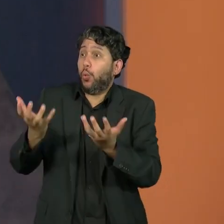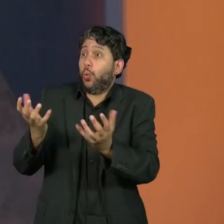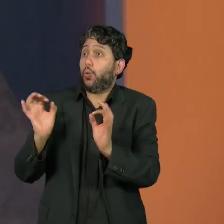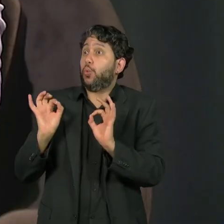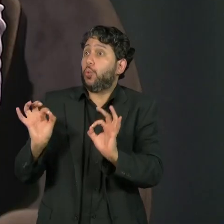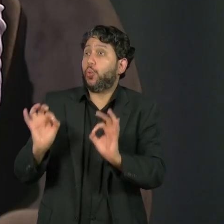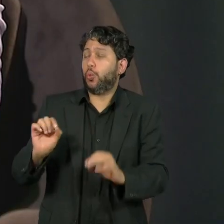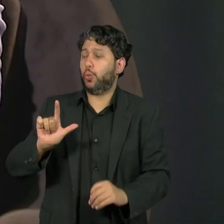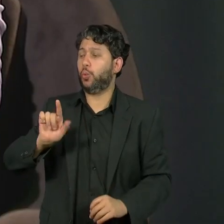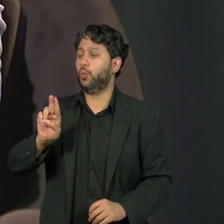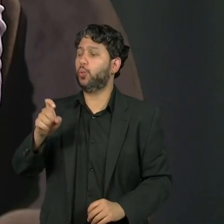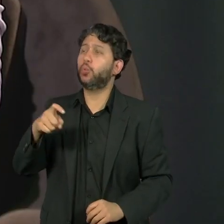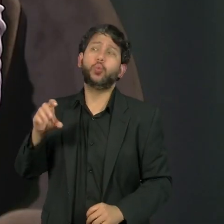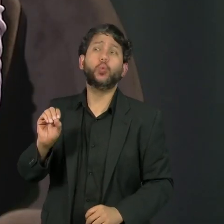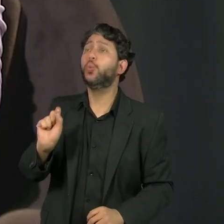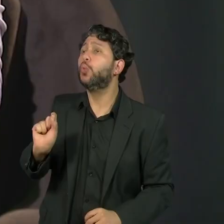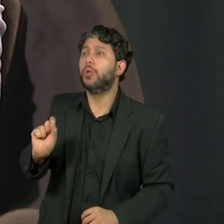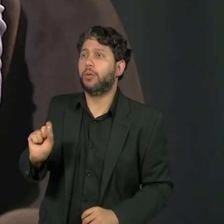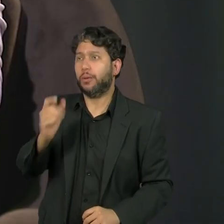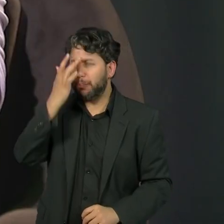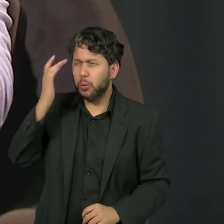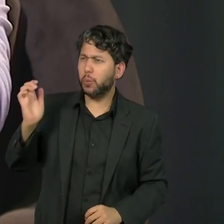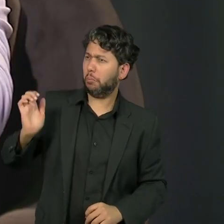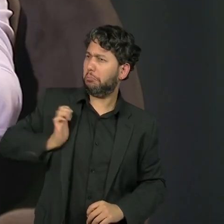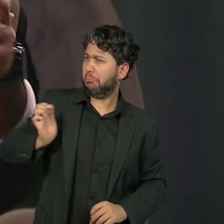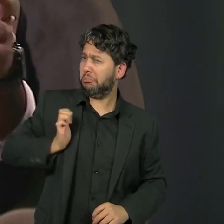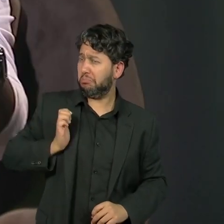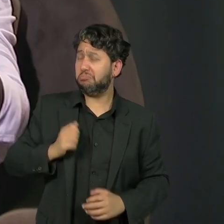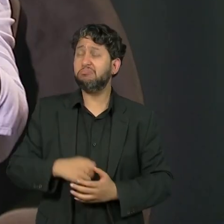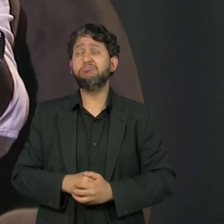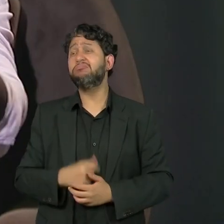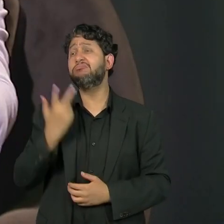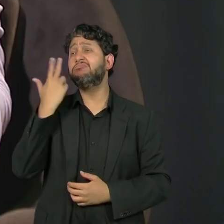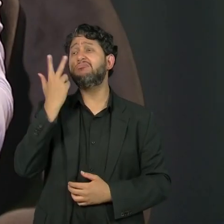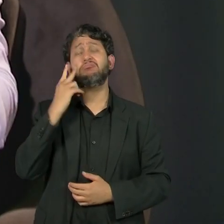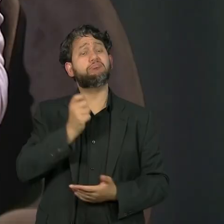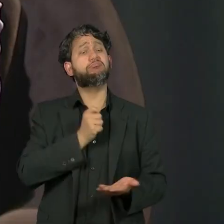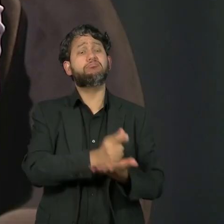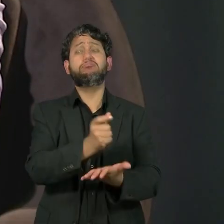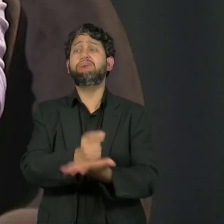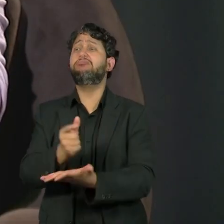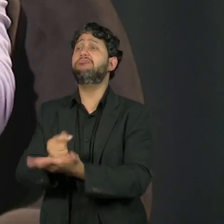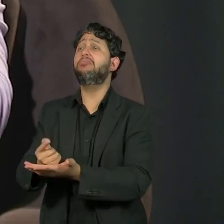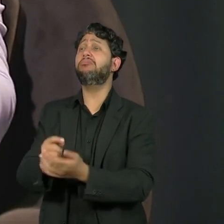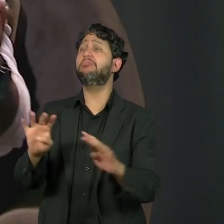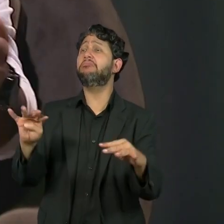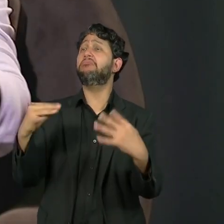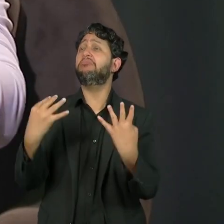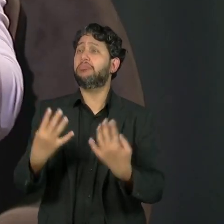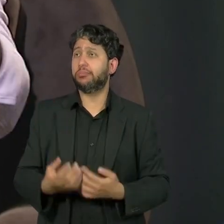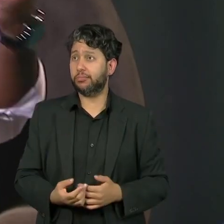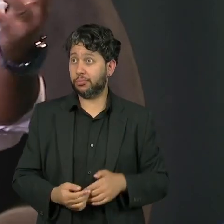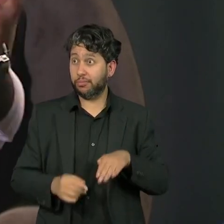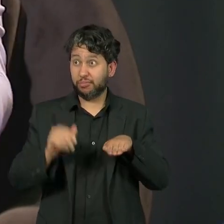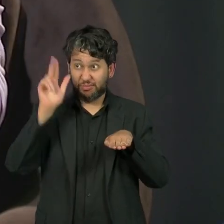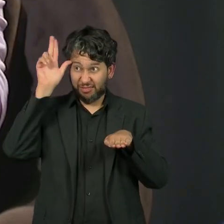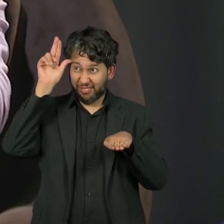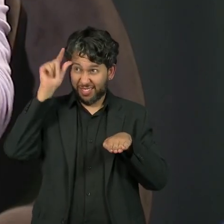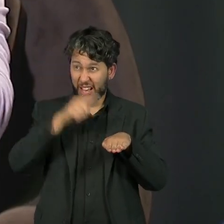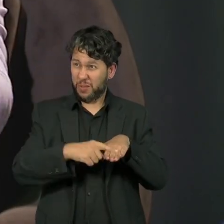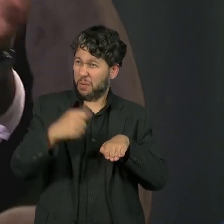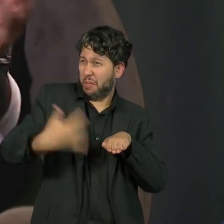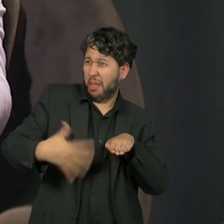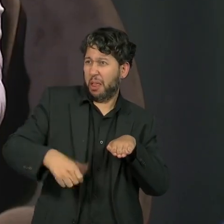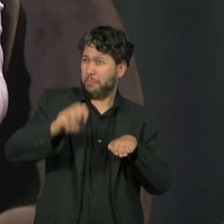Obviamente, pessoas com altíssimo poder aquisitivo, aquilo faz parte dos seus códigos naturais. Ter uma Ferrari de milhões de